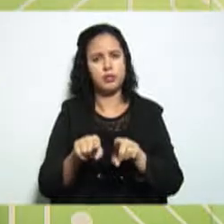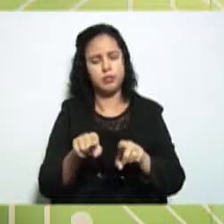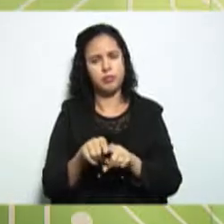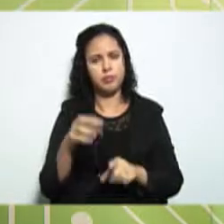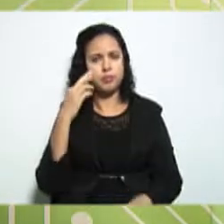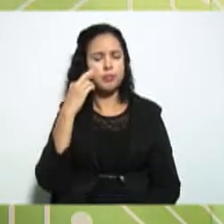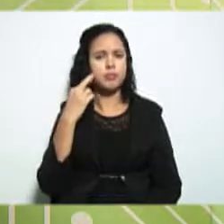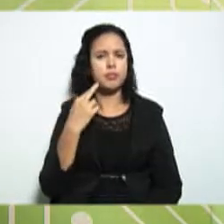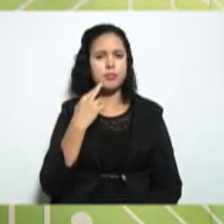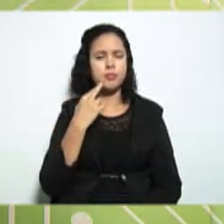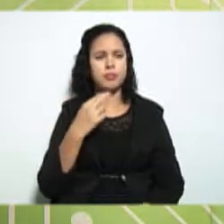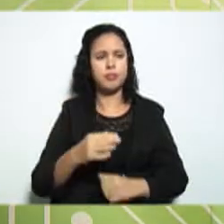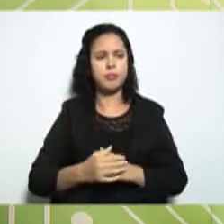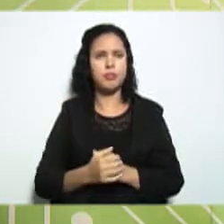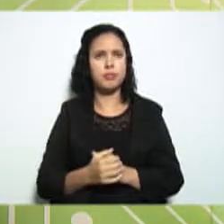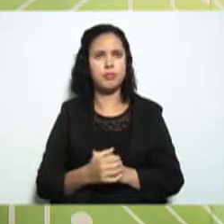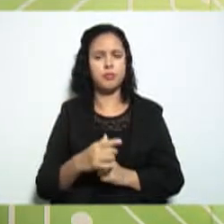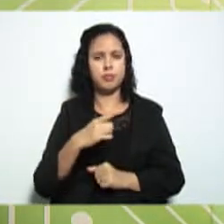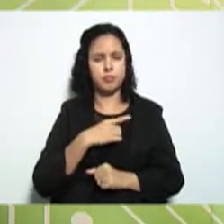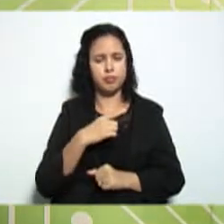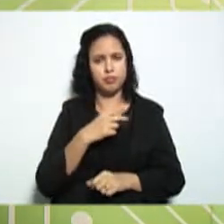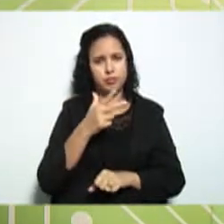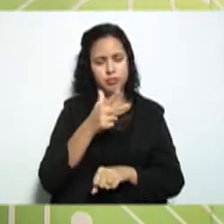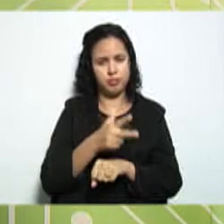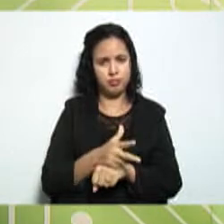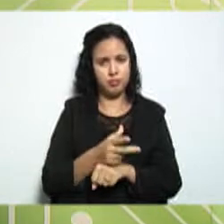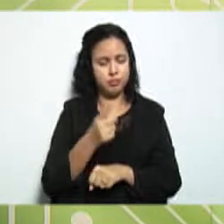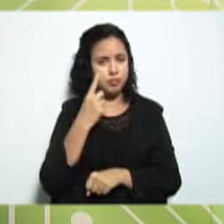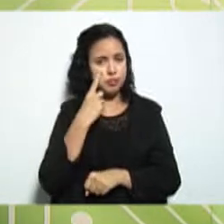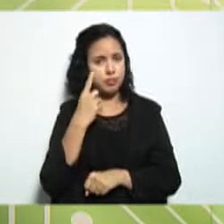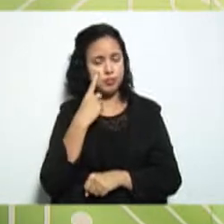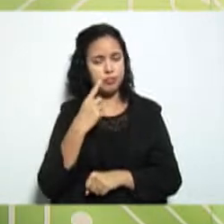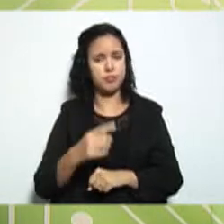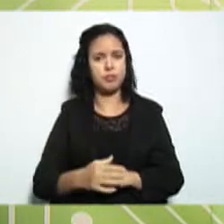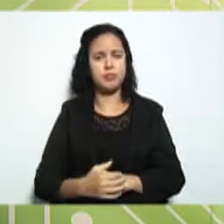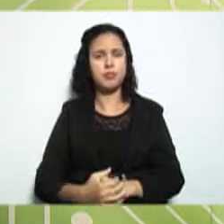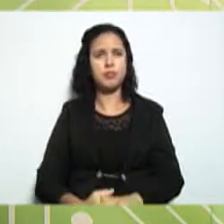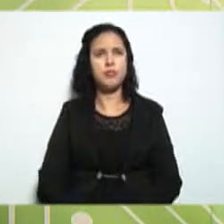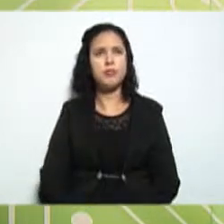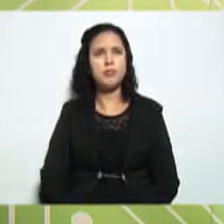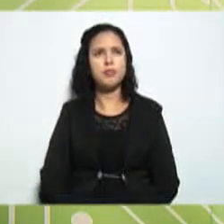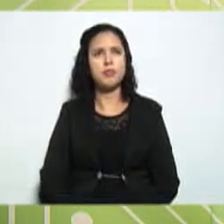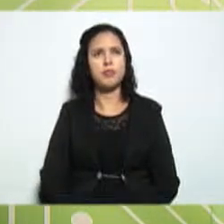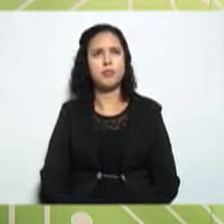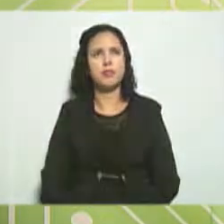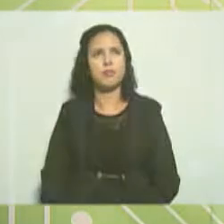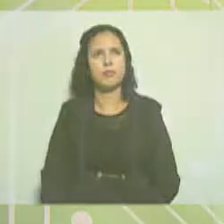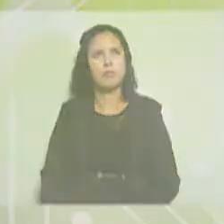novamente preparamos um material para ilustrar essa cooperativa. Espero que você aproveite.